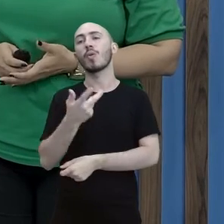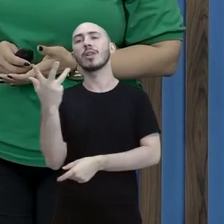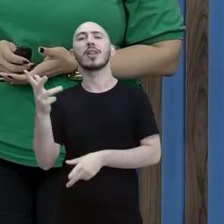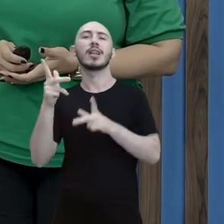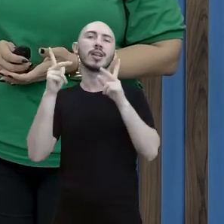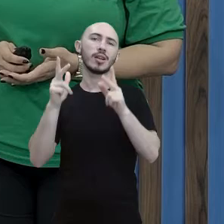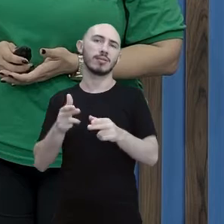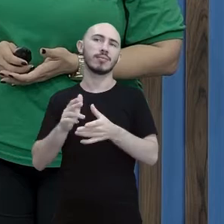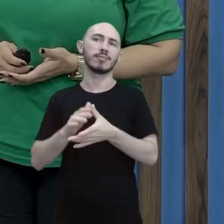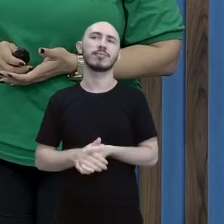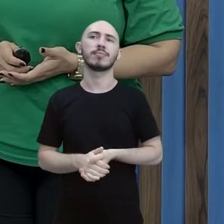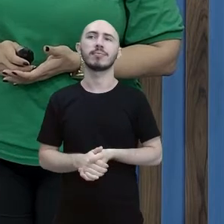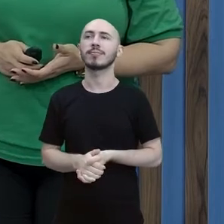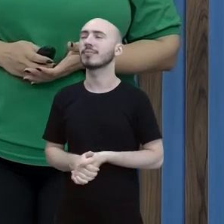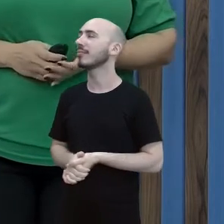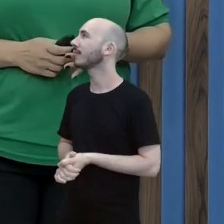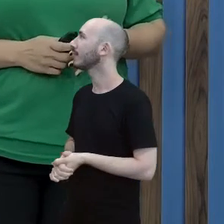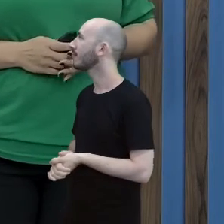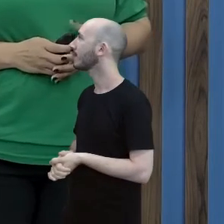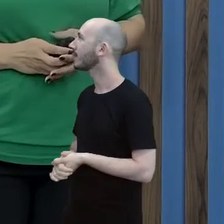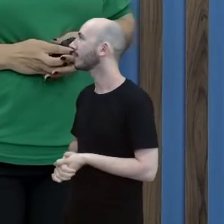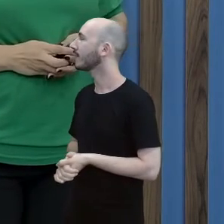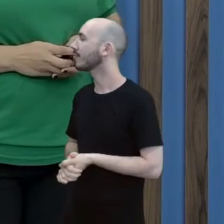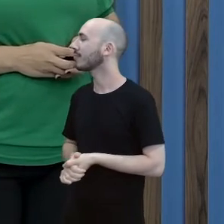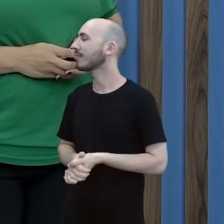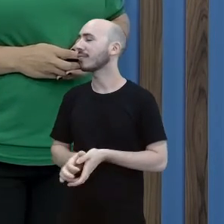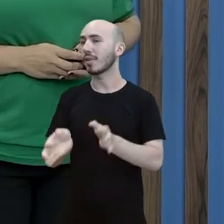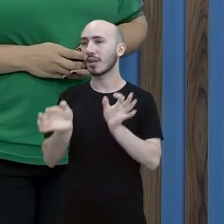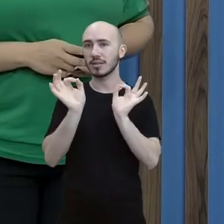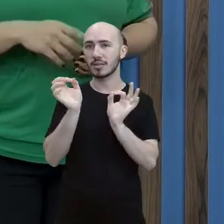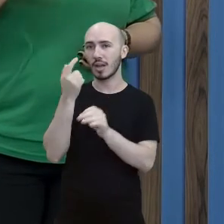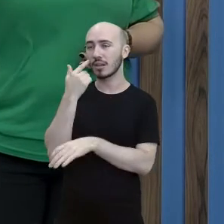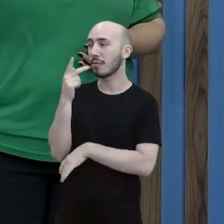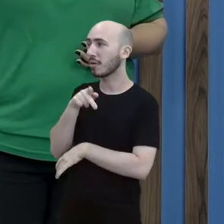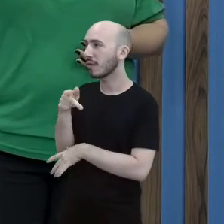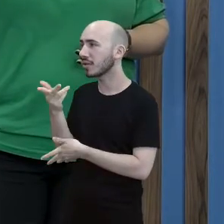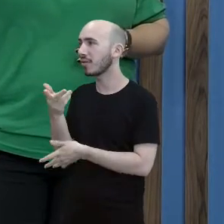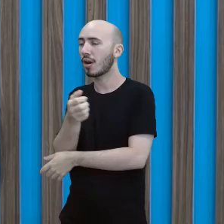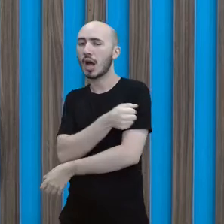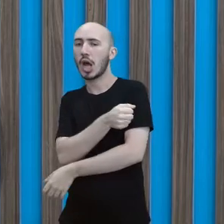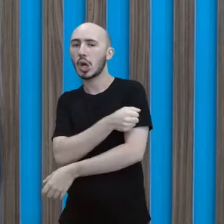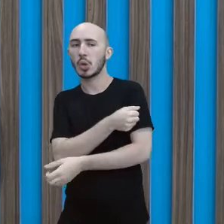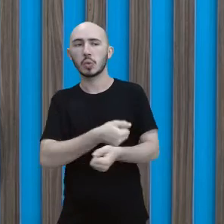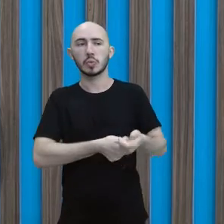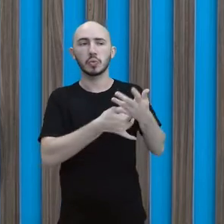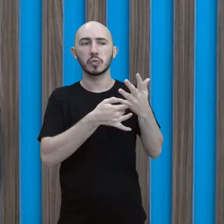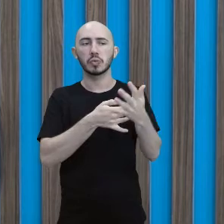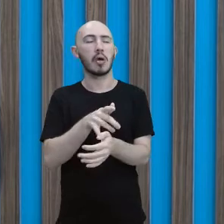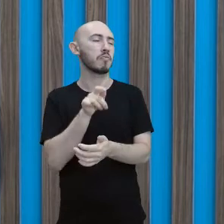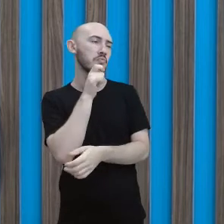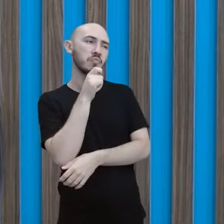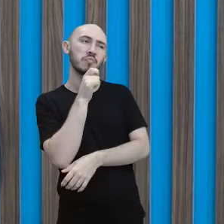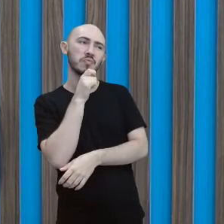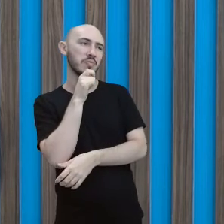certo? Tá tudo certinho aí, professora? Alguém se manifestou?